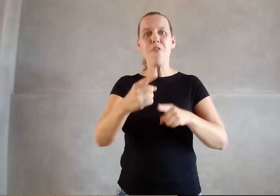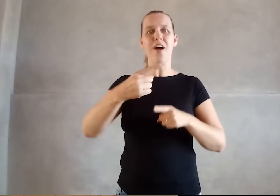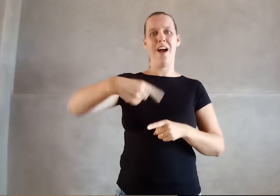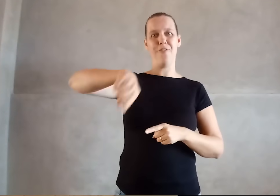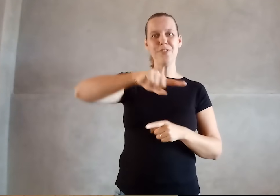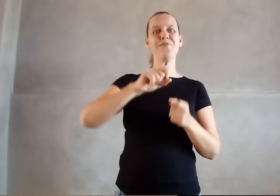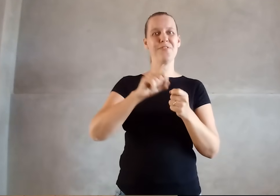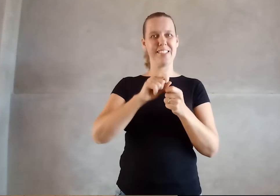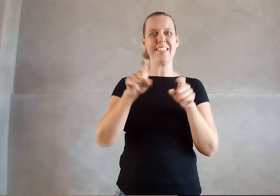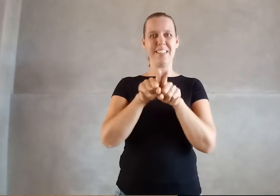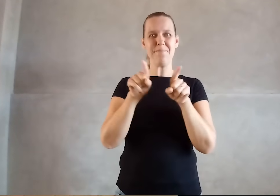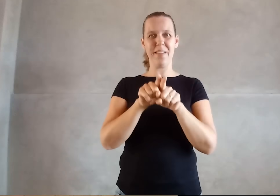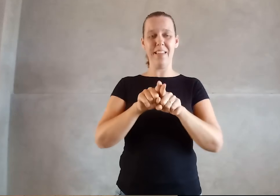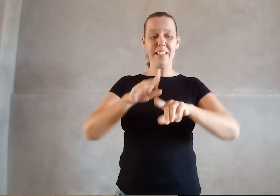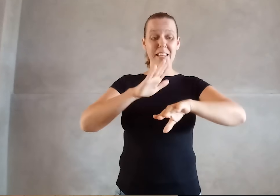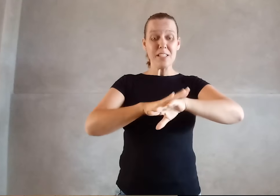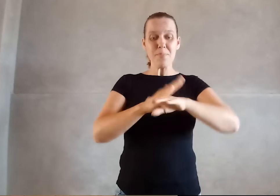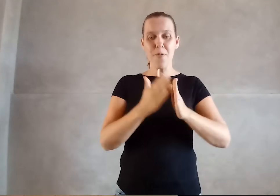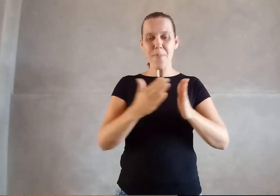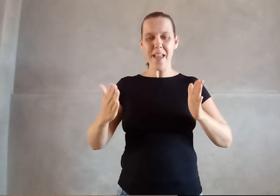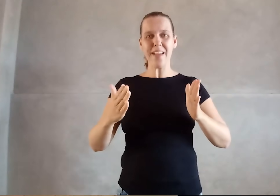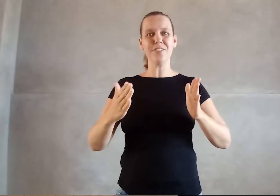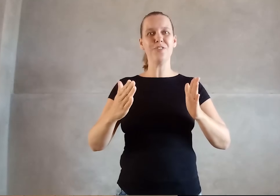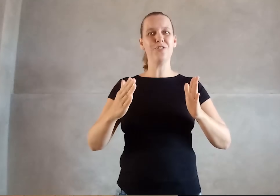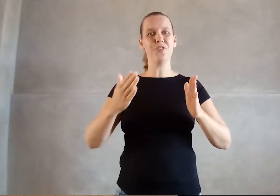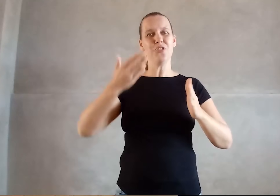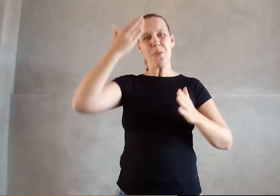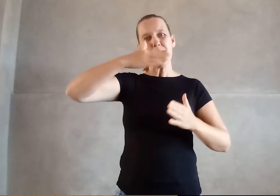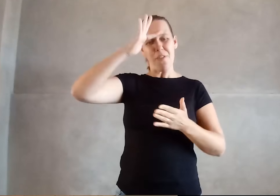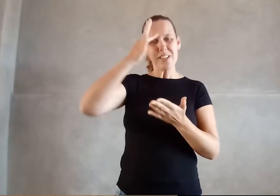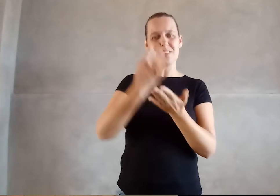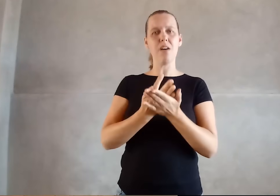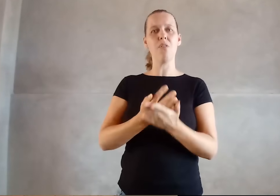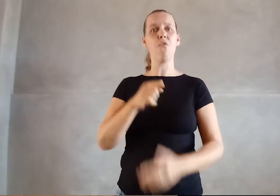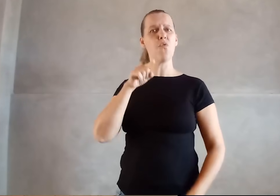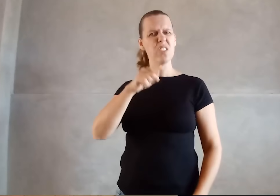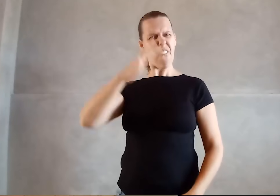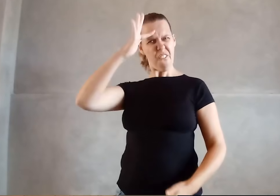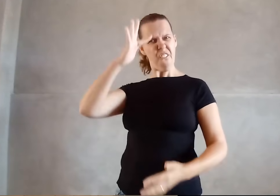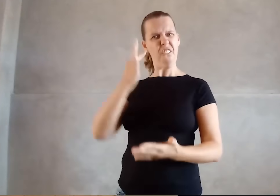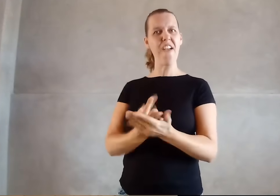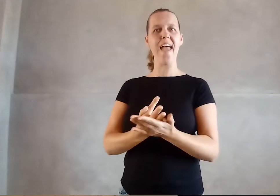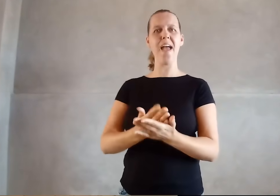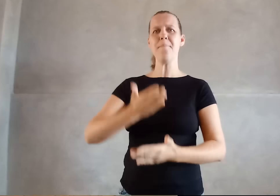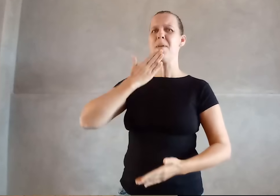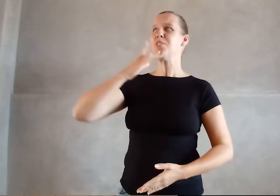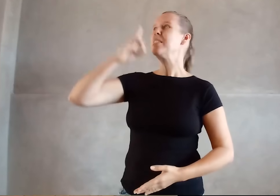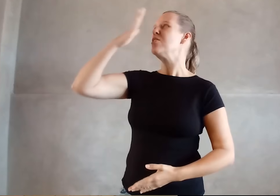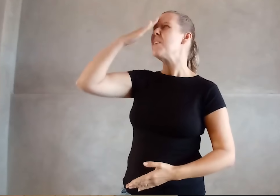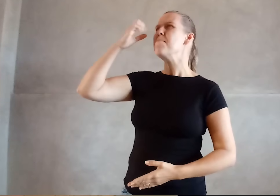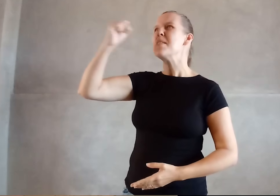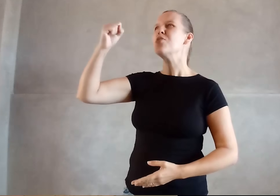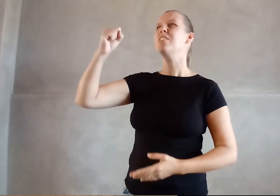tenha fé. E você peça ao Senhor sabedoria para enfrentar todo esse tempo que estamos e